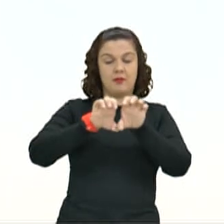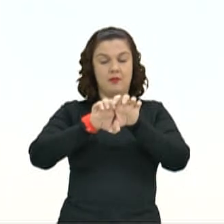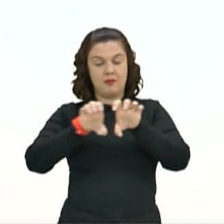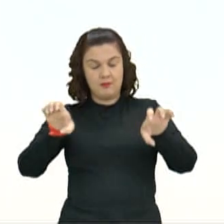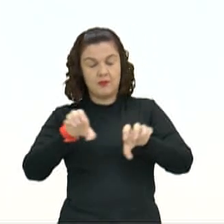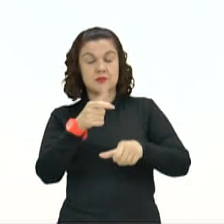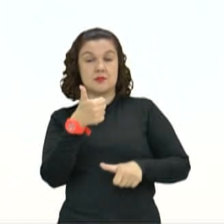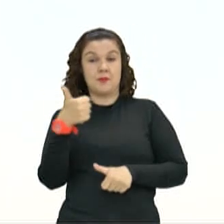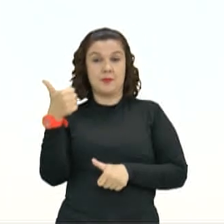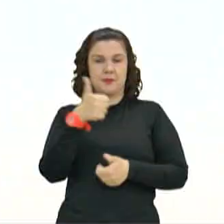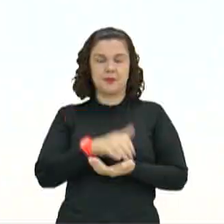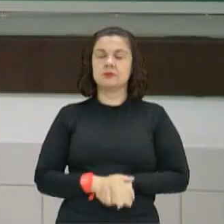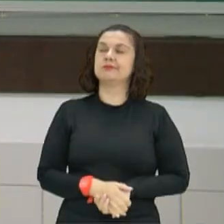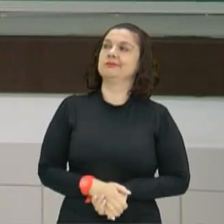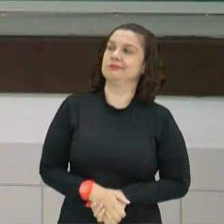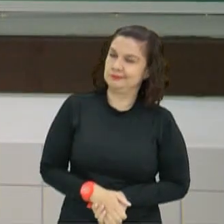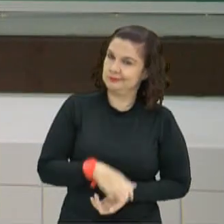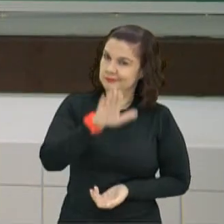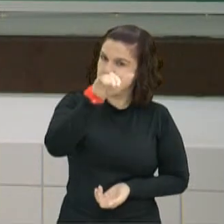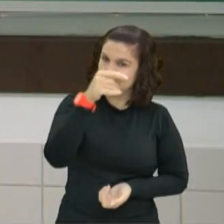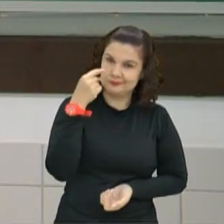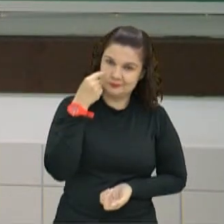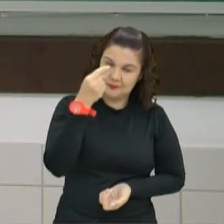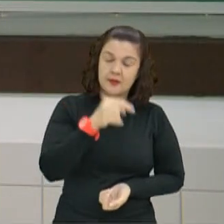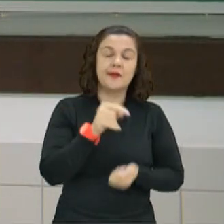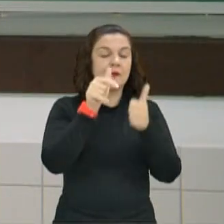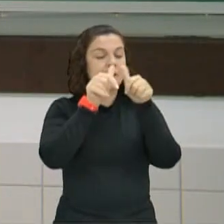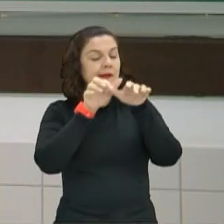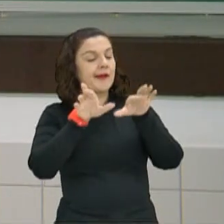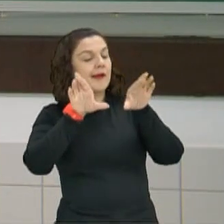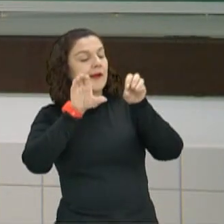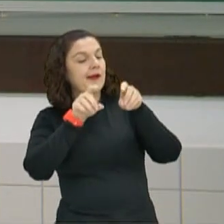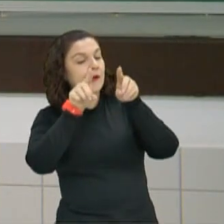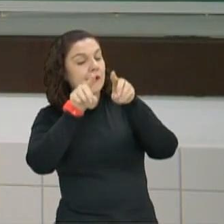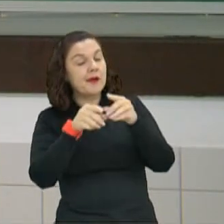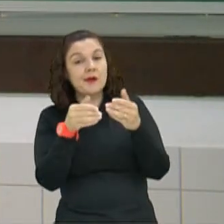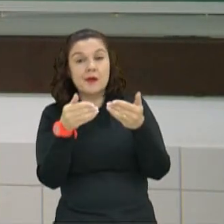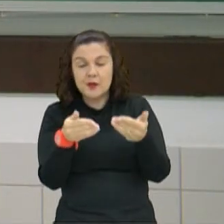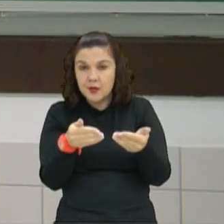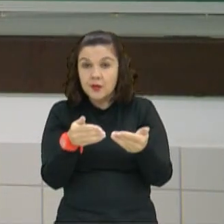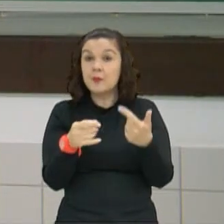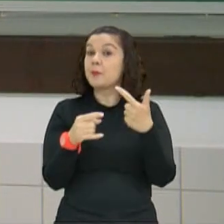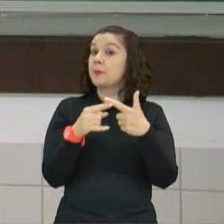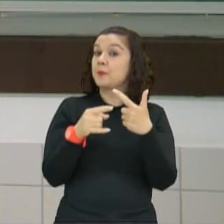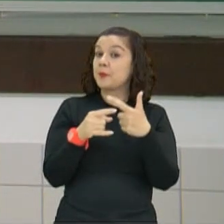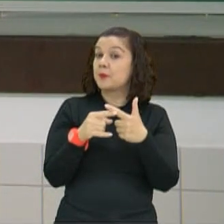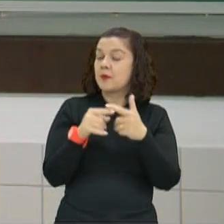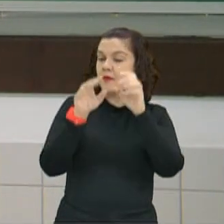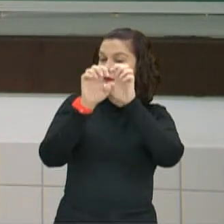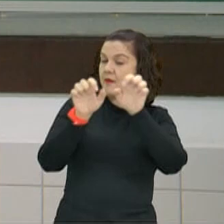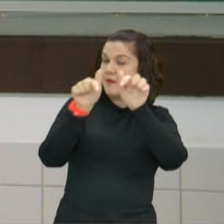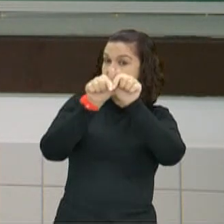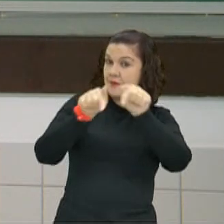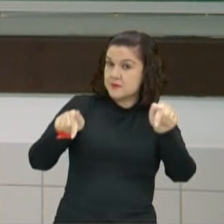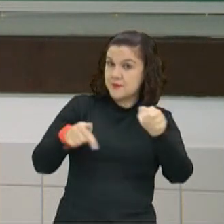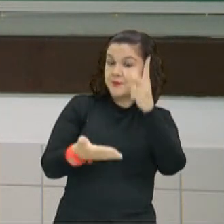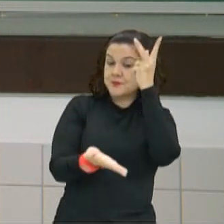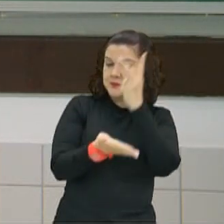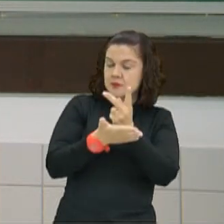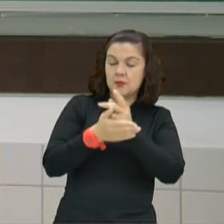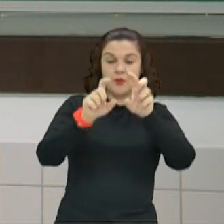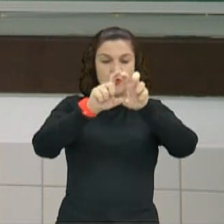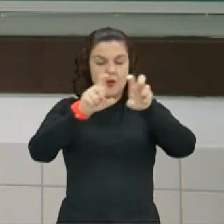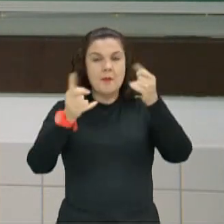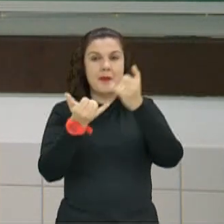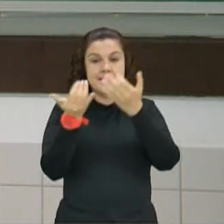grau. Ó, minha bambina. Claro que é diferente. Porque na equação, pense a equação como se fosse